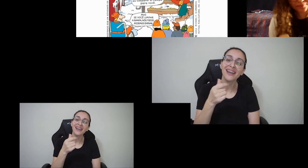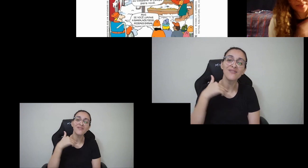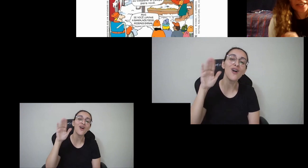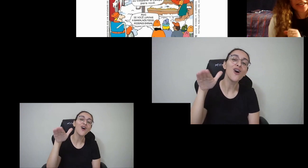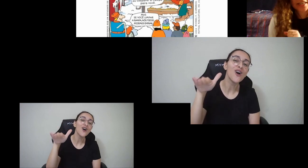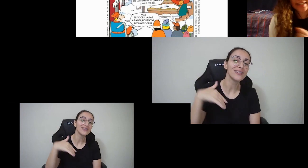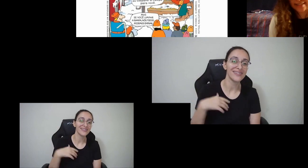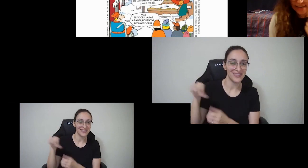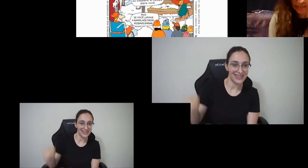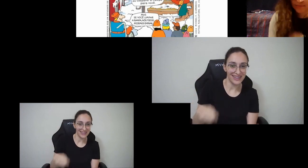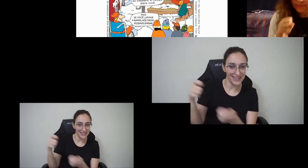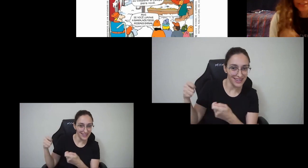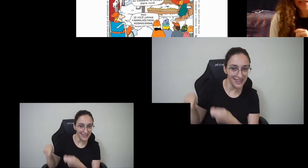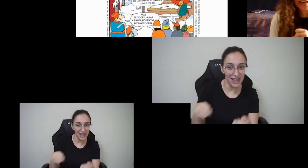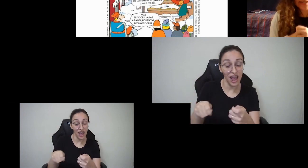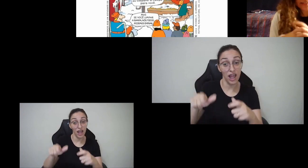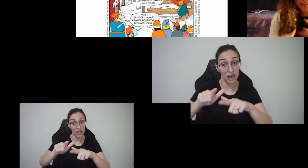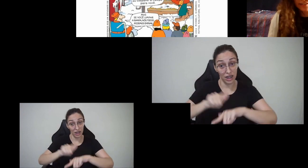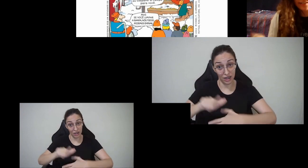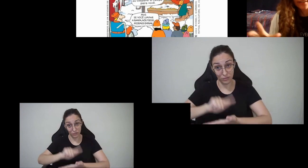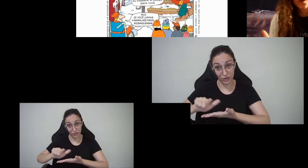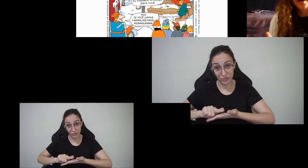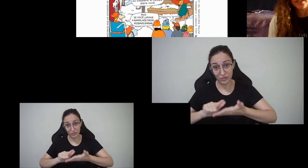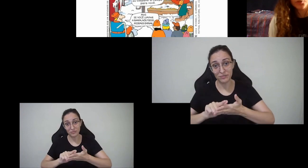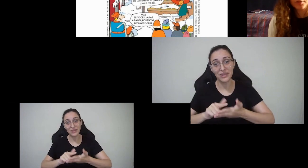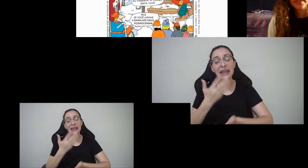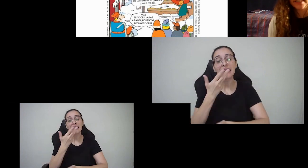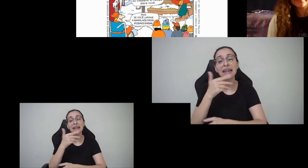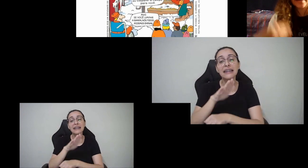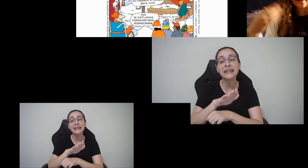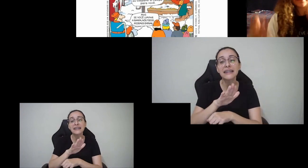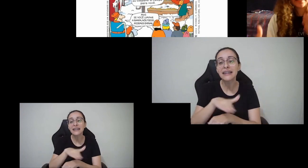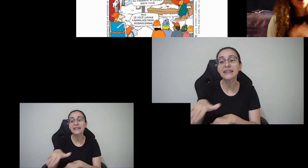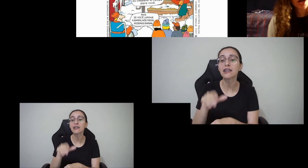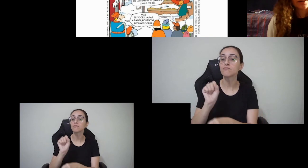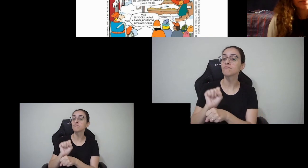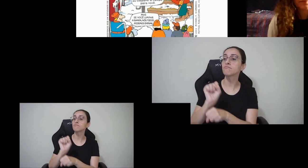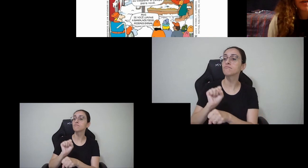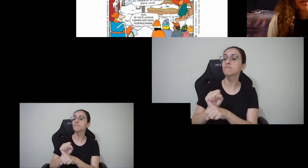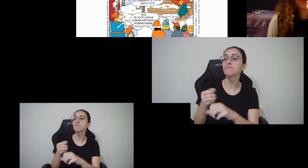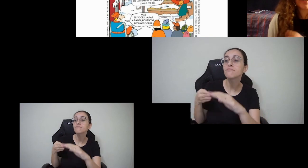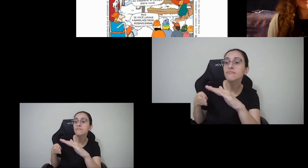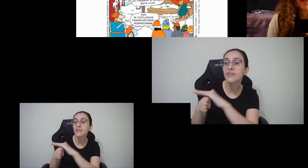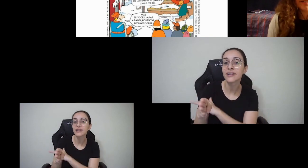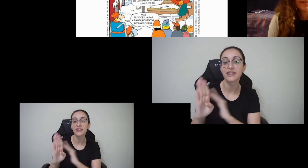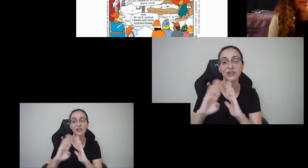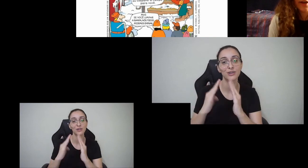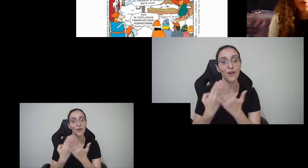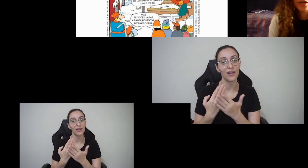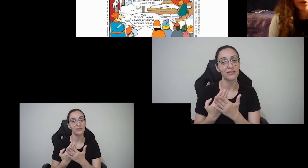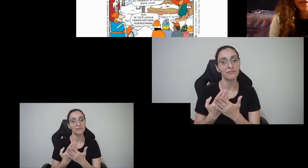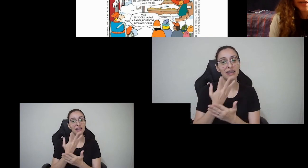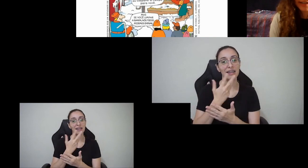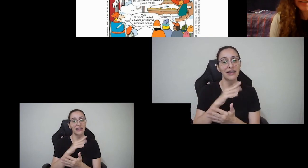neve da escada. E as crianças estão aguardando para poder entrar na escola. Então tem as crianças e